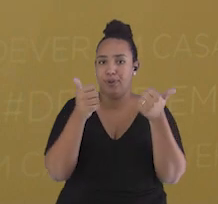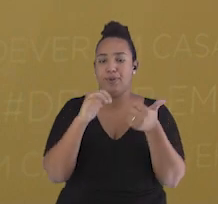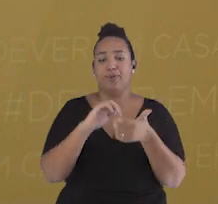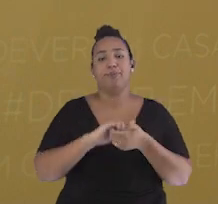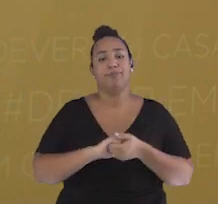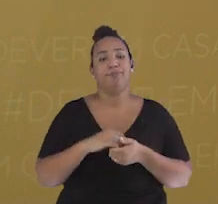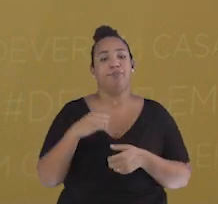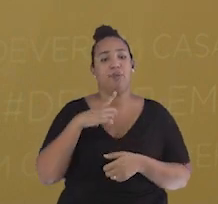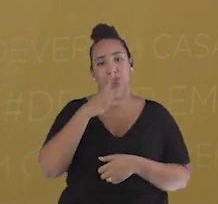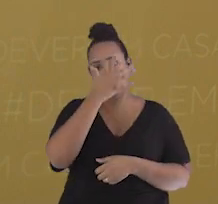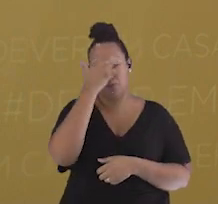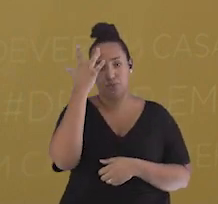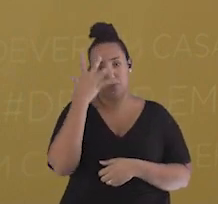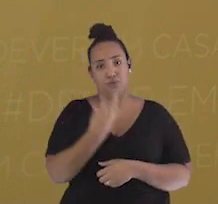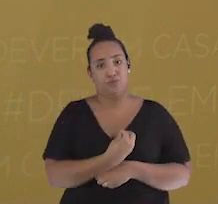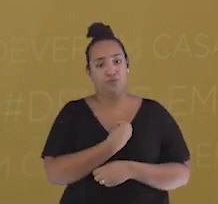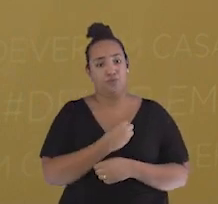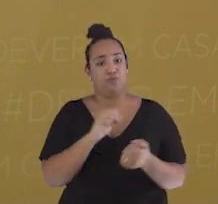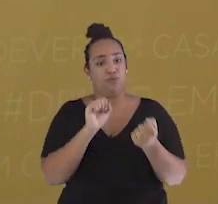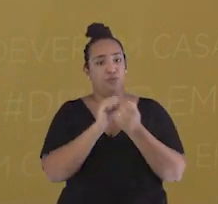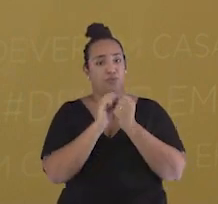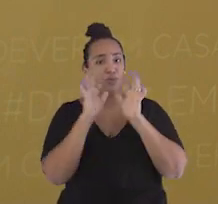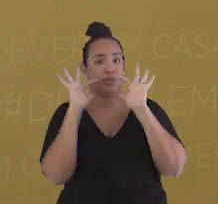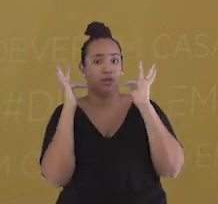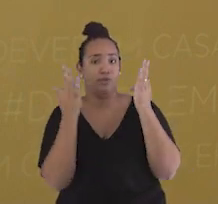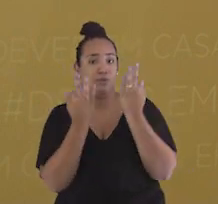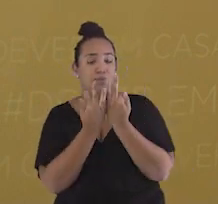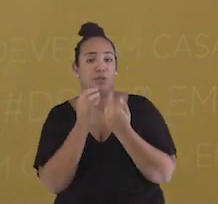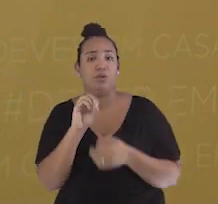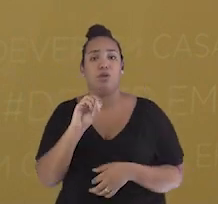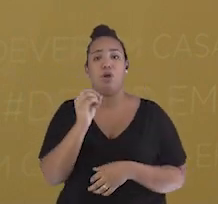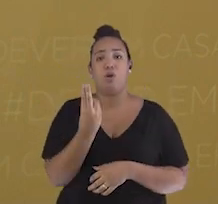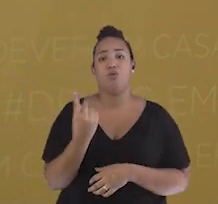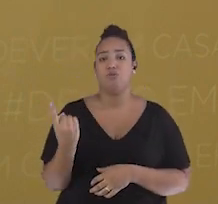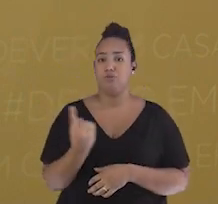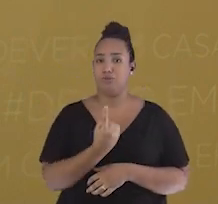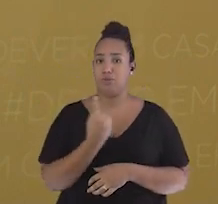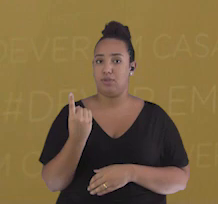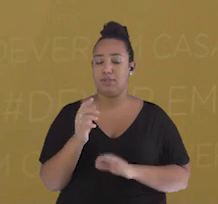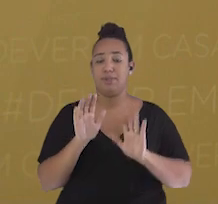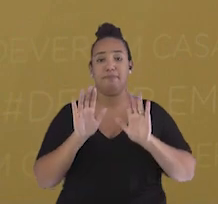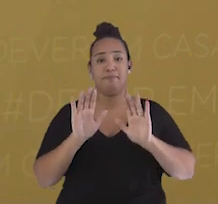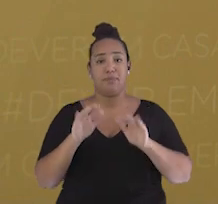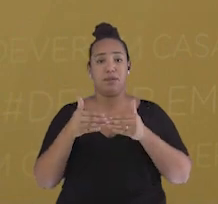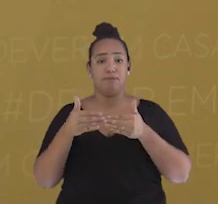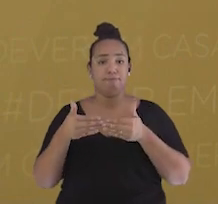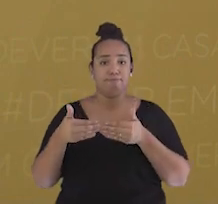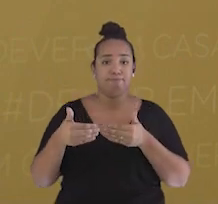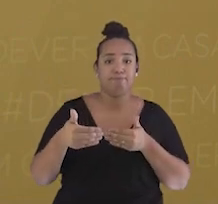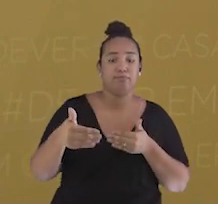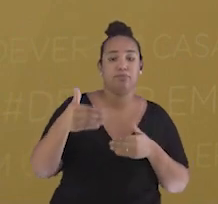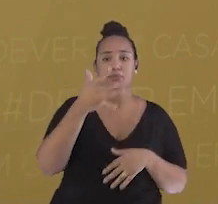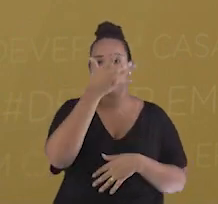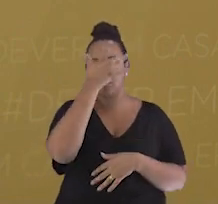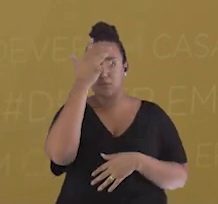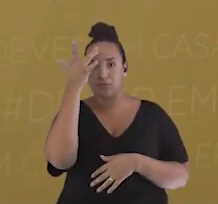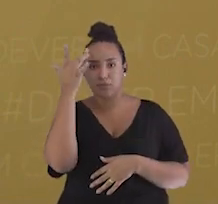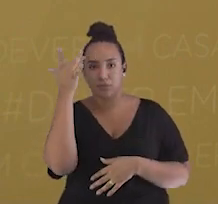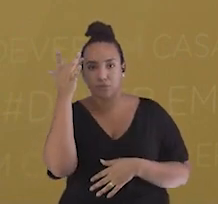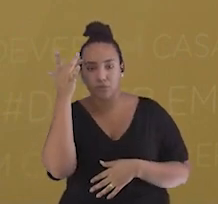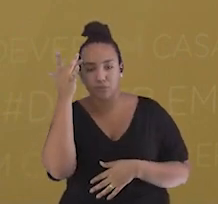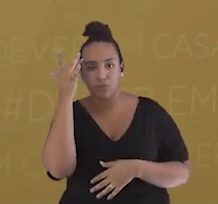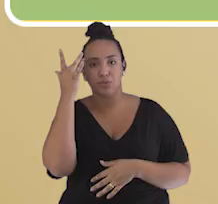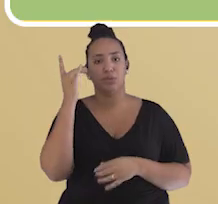as cidades. Muitas pessoas buscam em regiões urbanizadas melhores condições de trabalho, renda